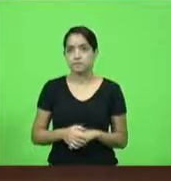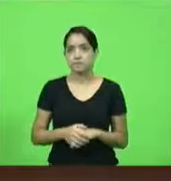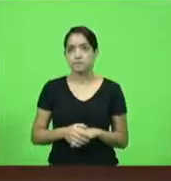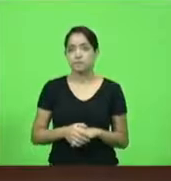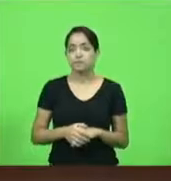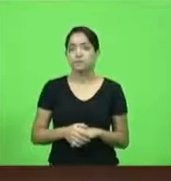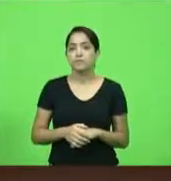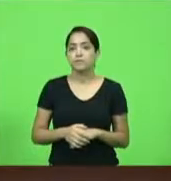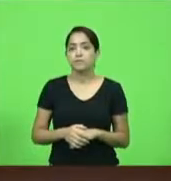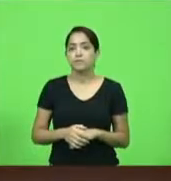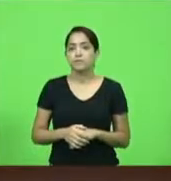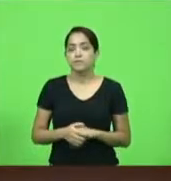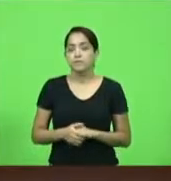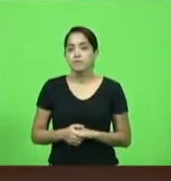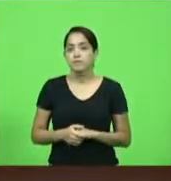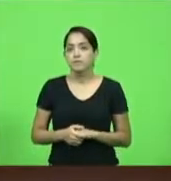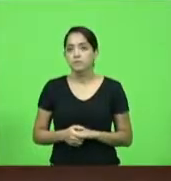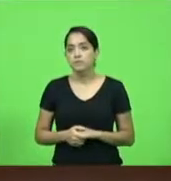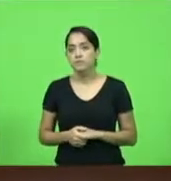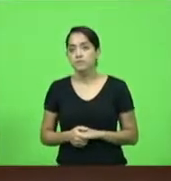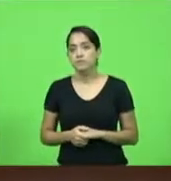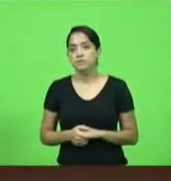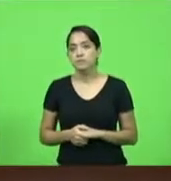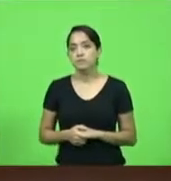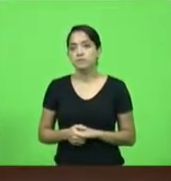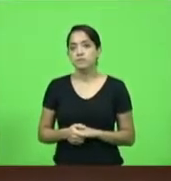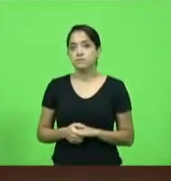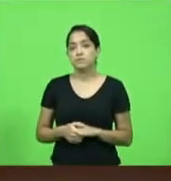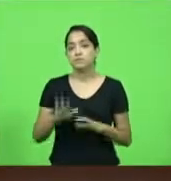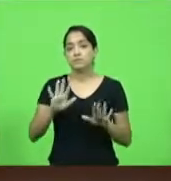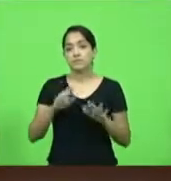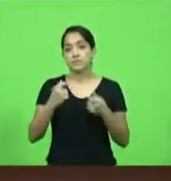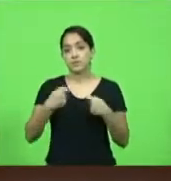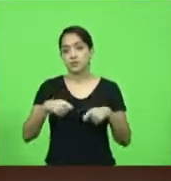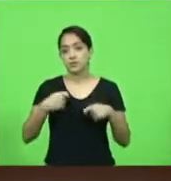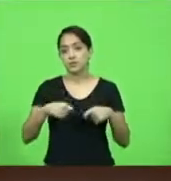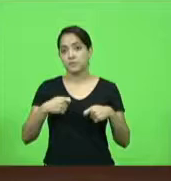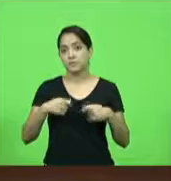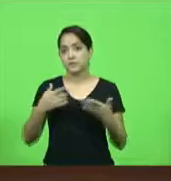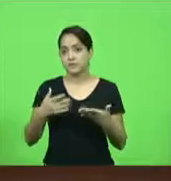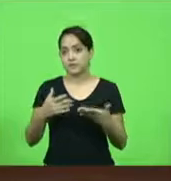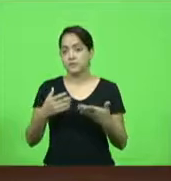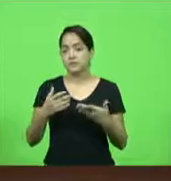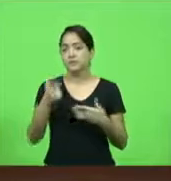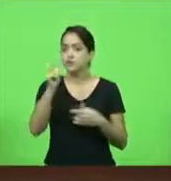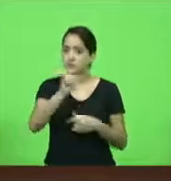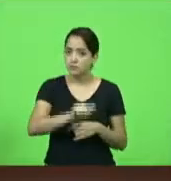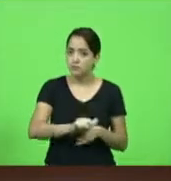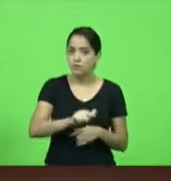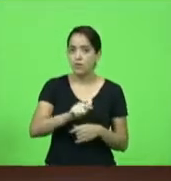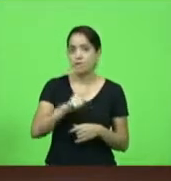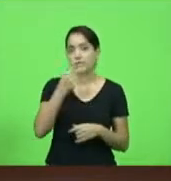deputados, mas que a gente precisa reforçar, até porque